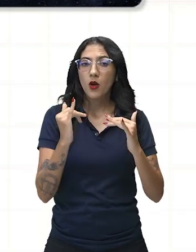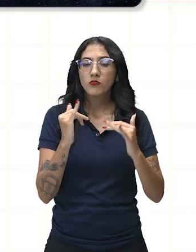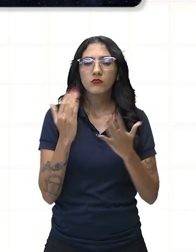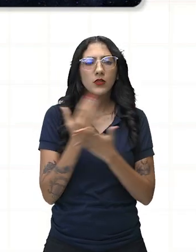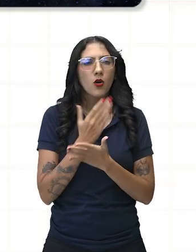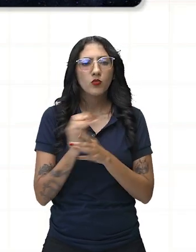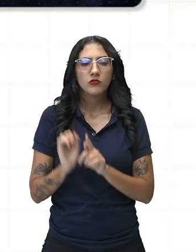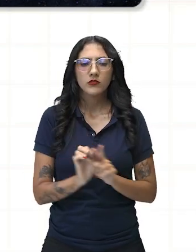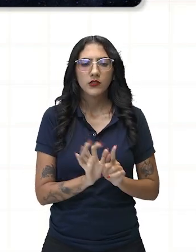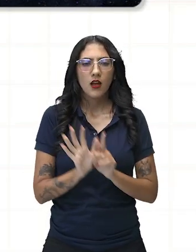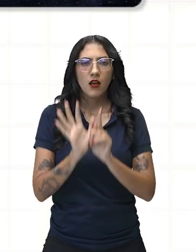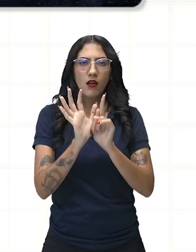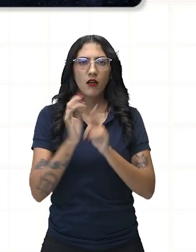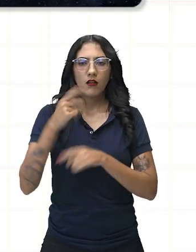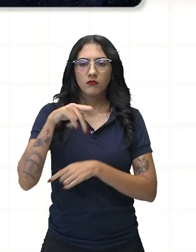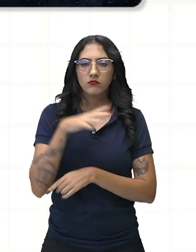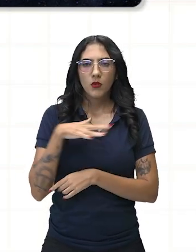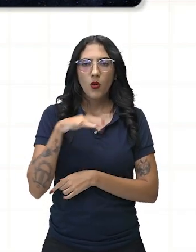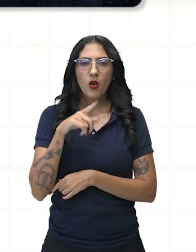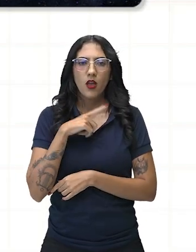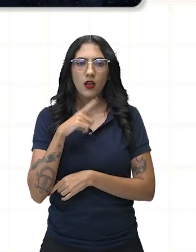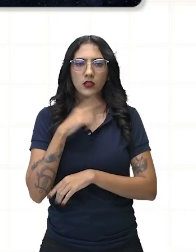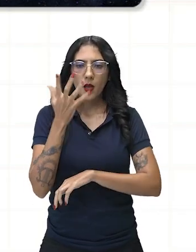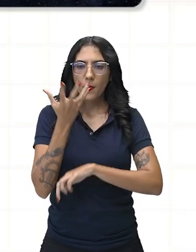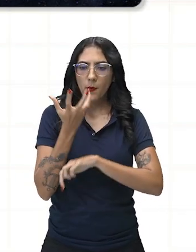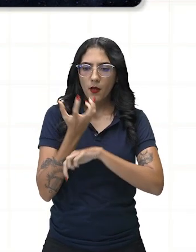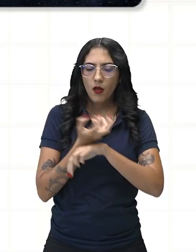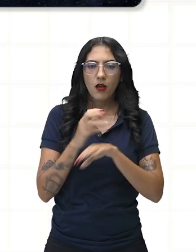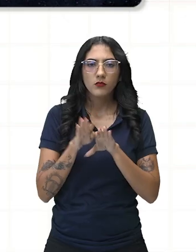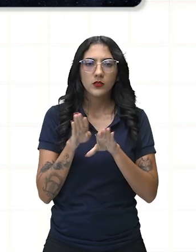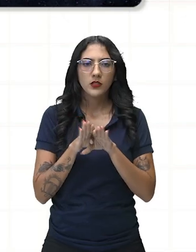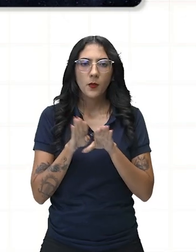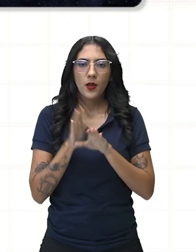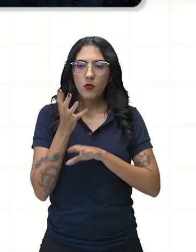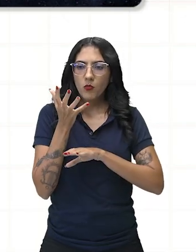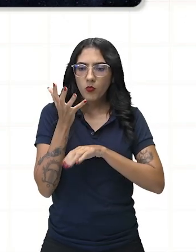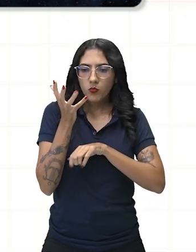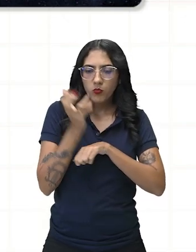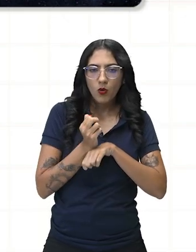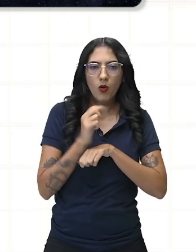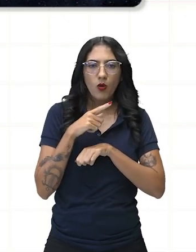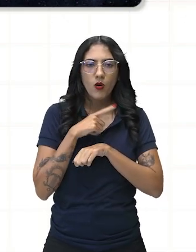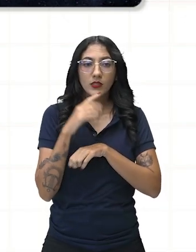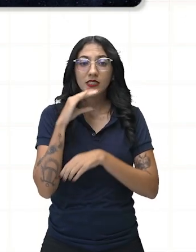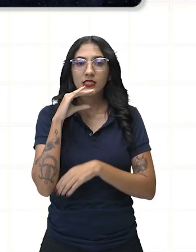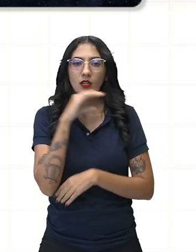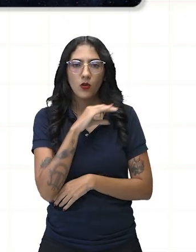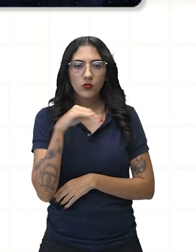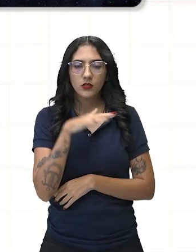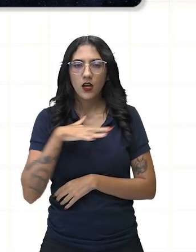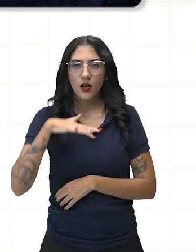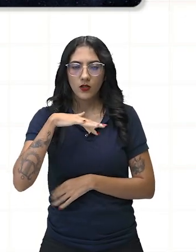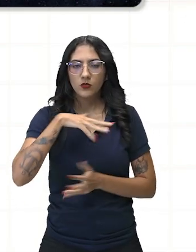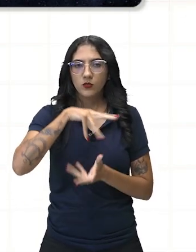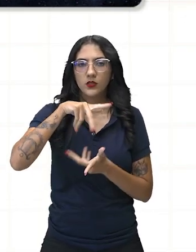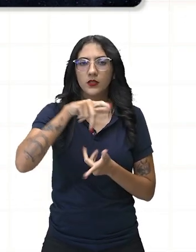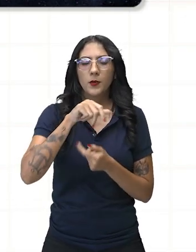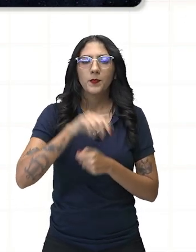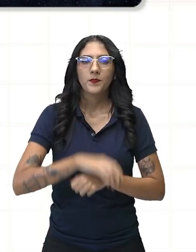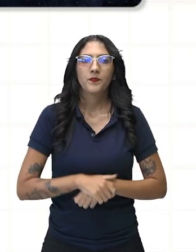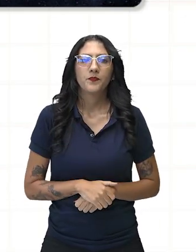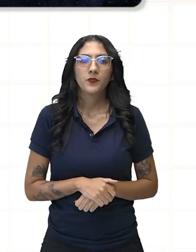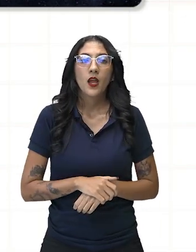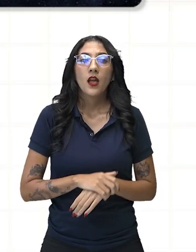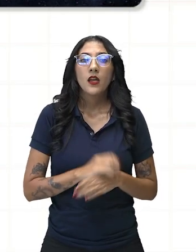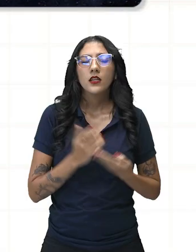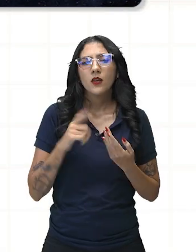certos gases da atmosfera absorvem e retêm o calor emitido pela superfície. Bem, isso